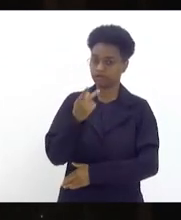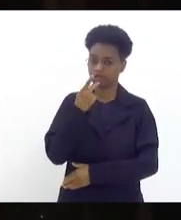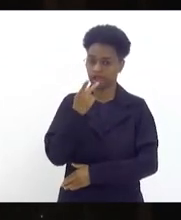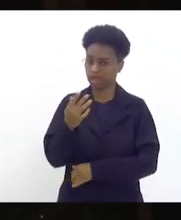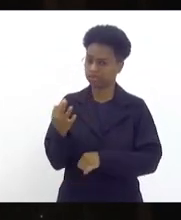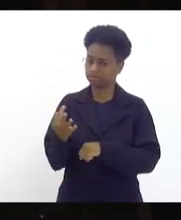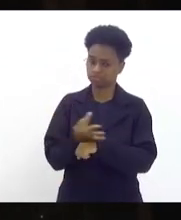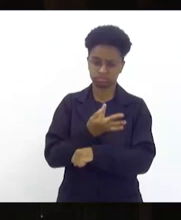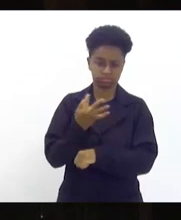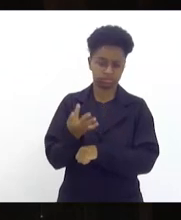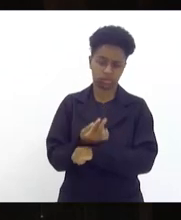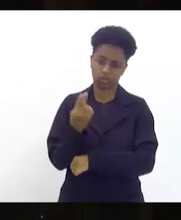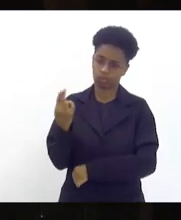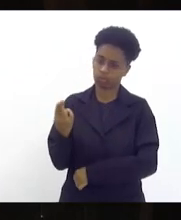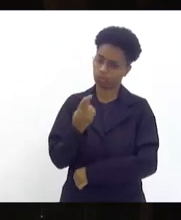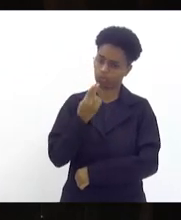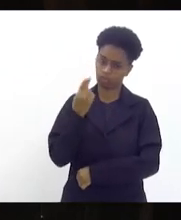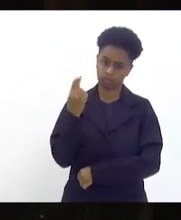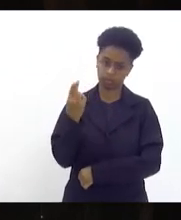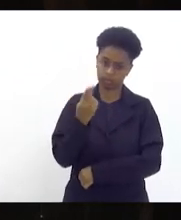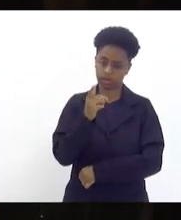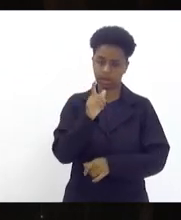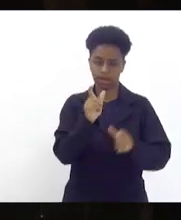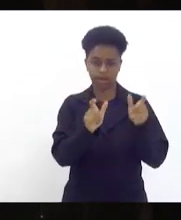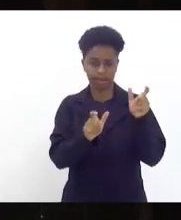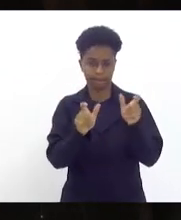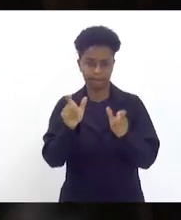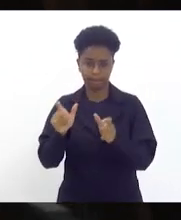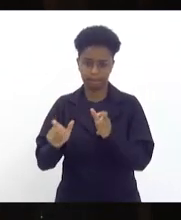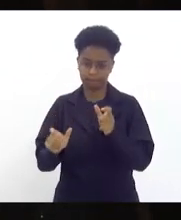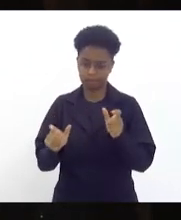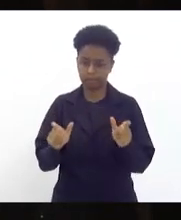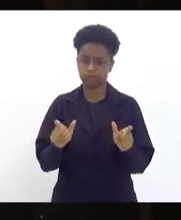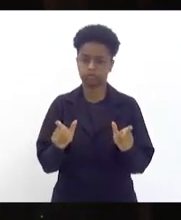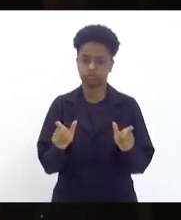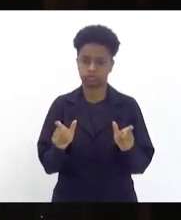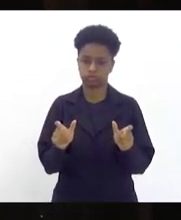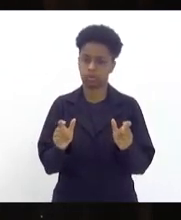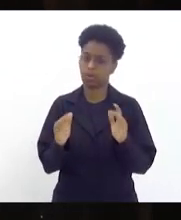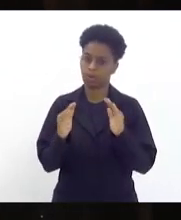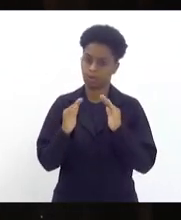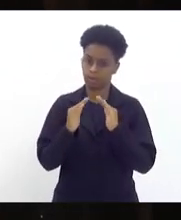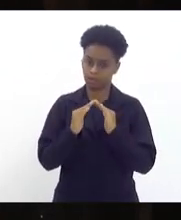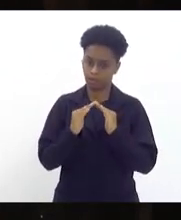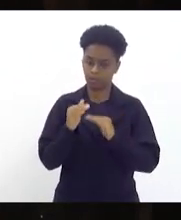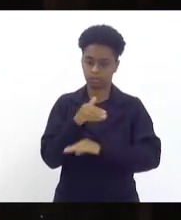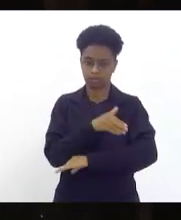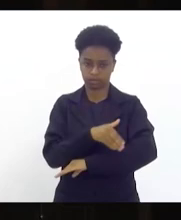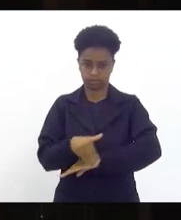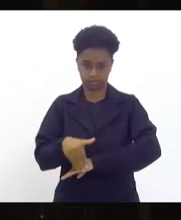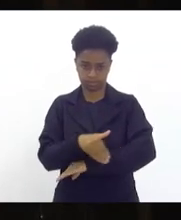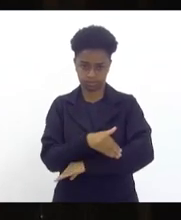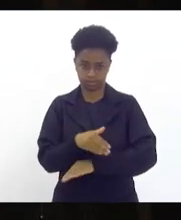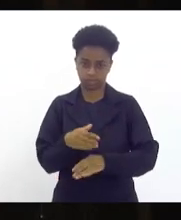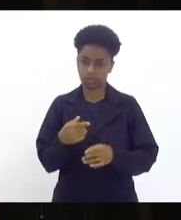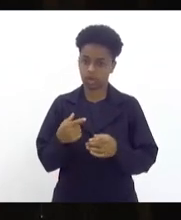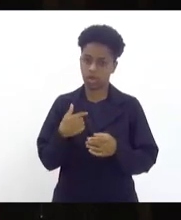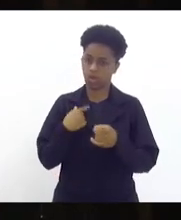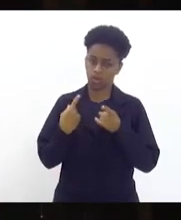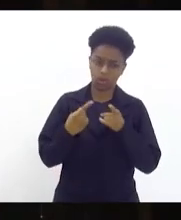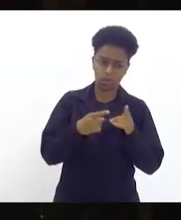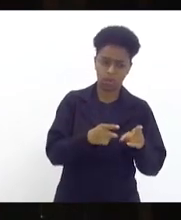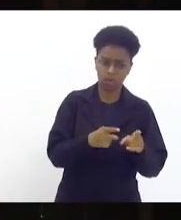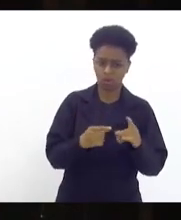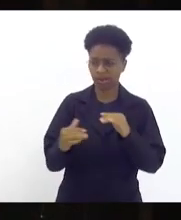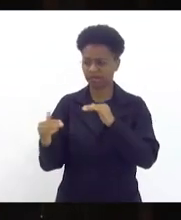insustentável as pessoas que estão morando na rua Não são contra nem